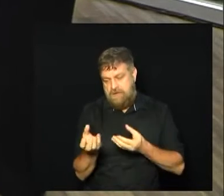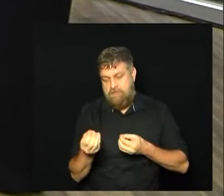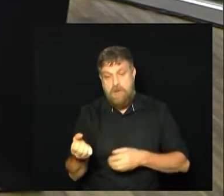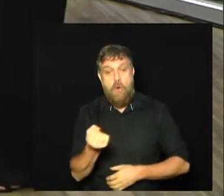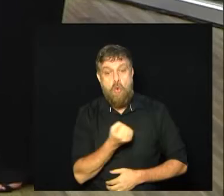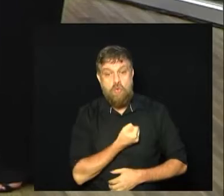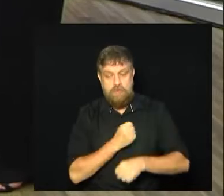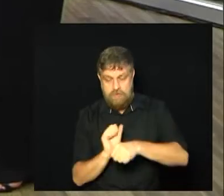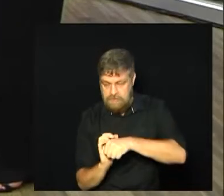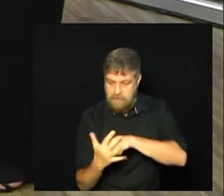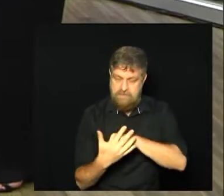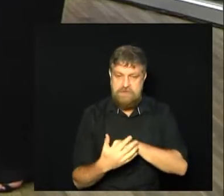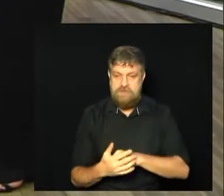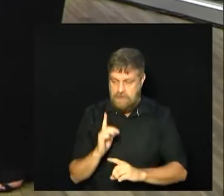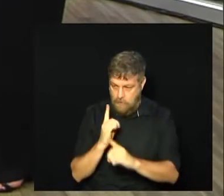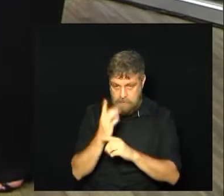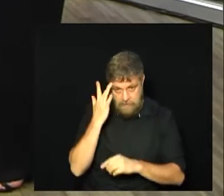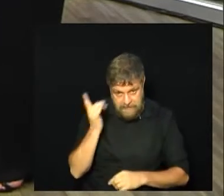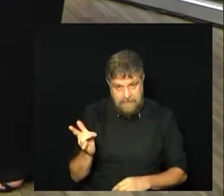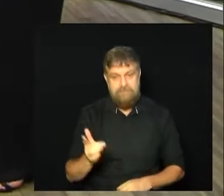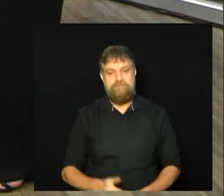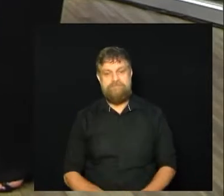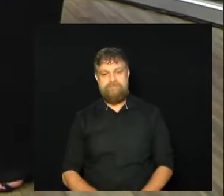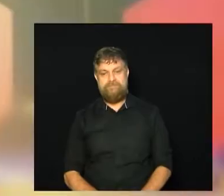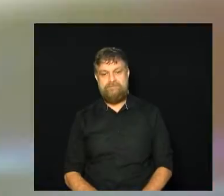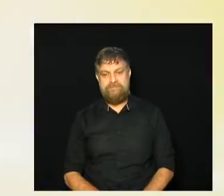atualização diária. Até amanhã. Até.